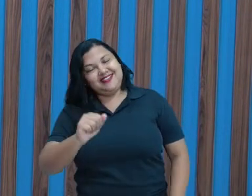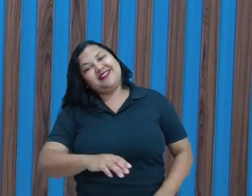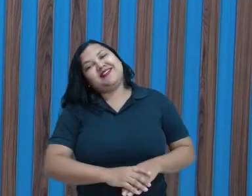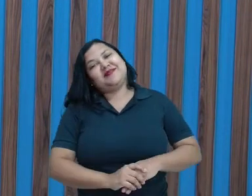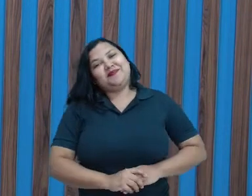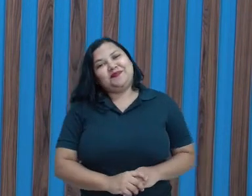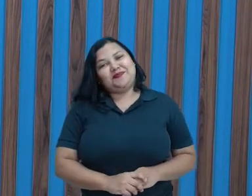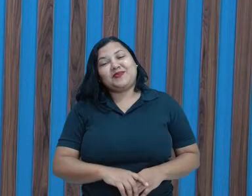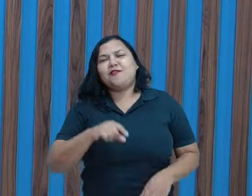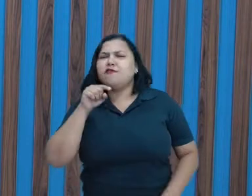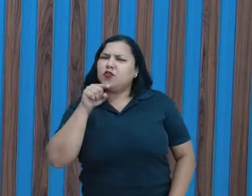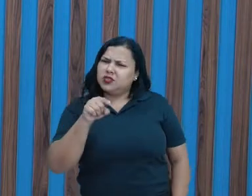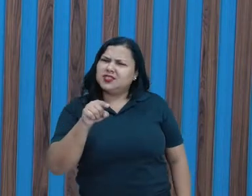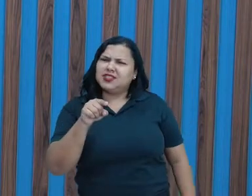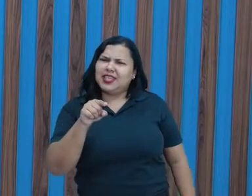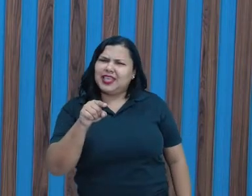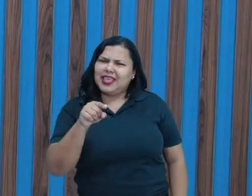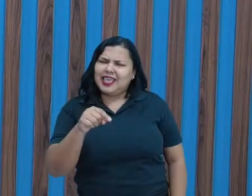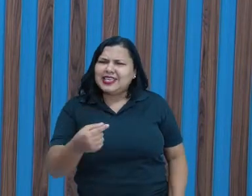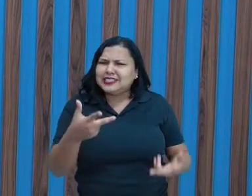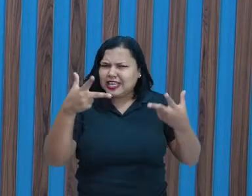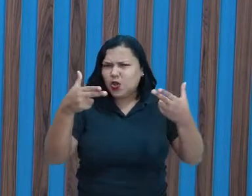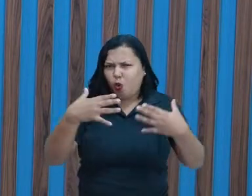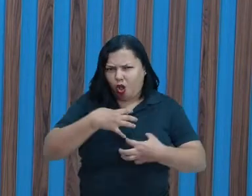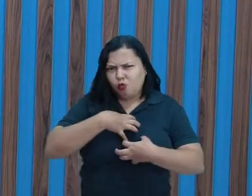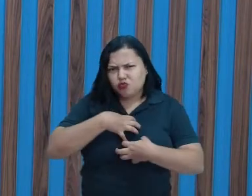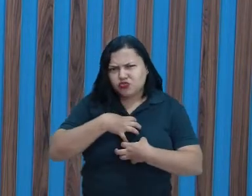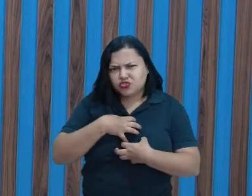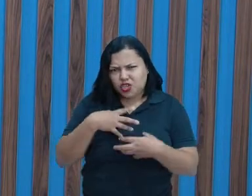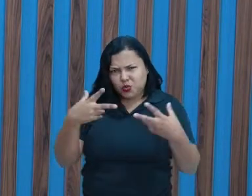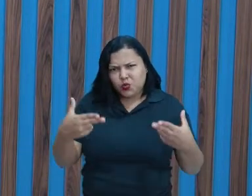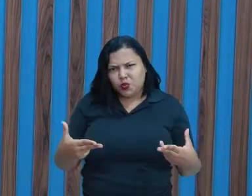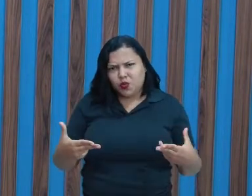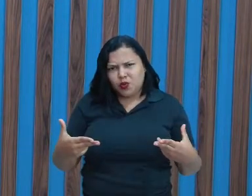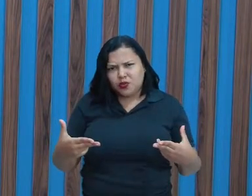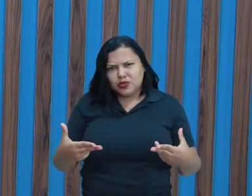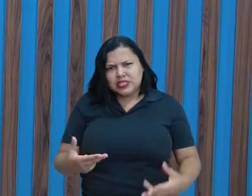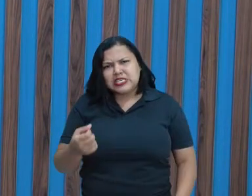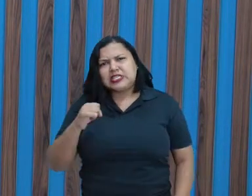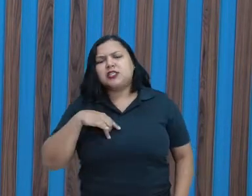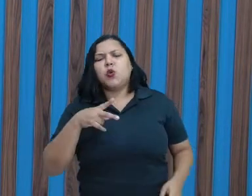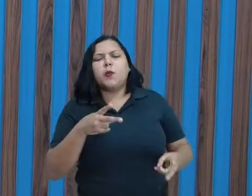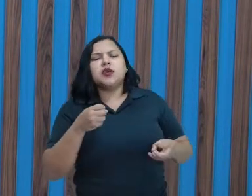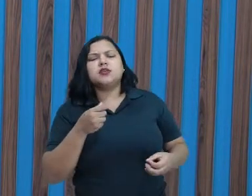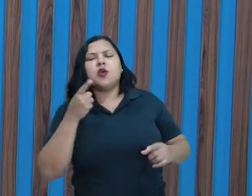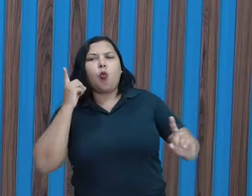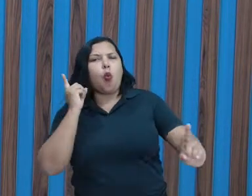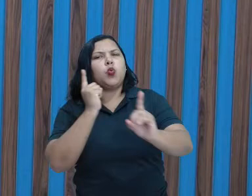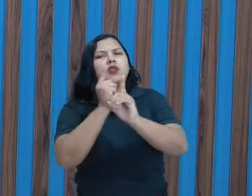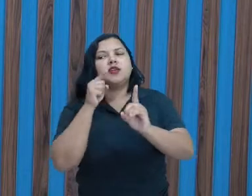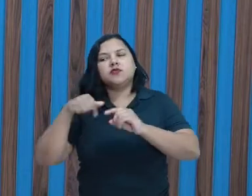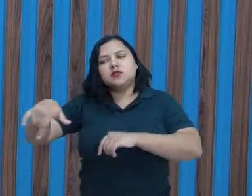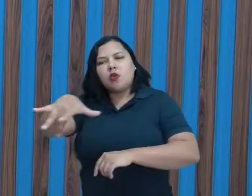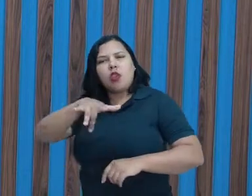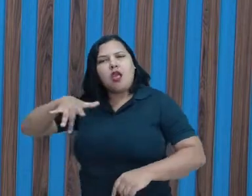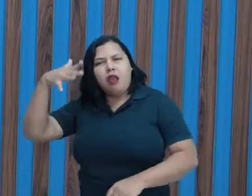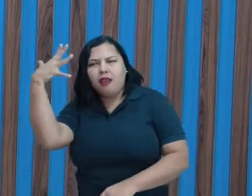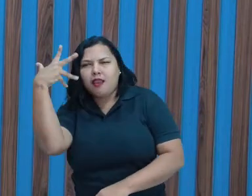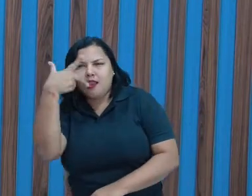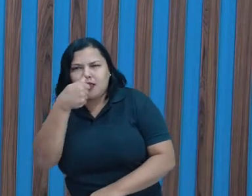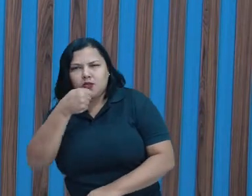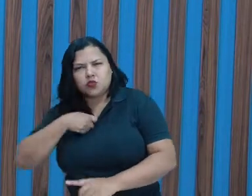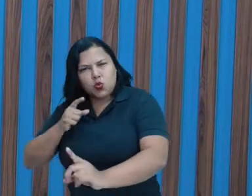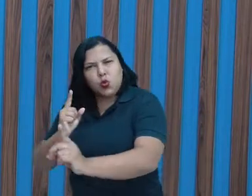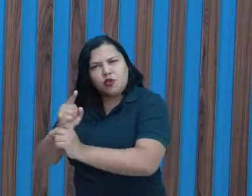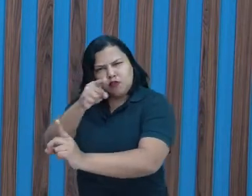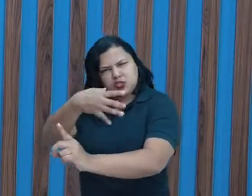você seria o mesmo se eu visse você no paraíso, se eu visse você no